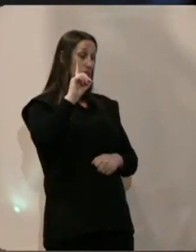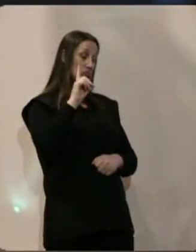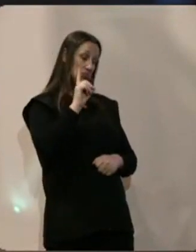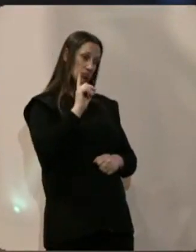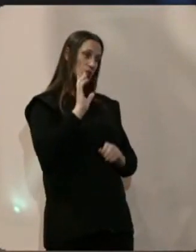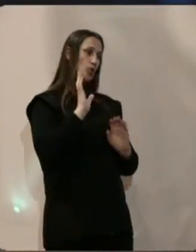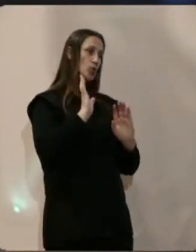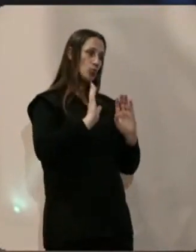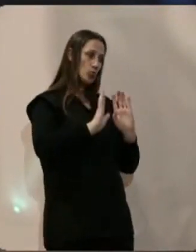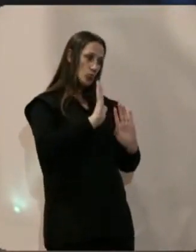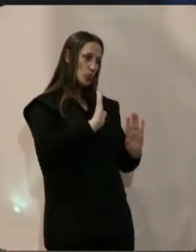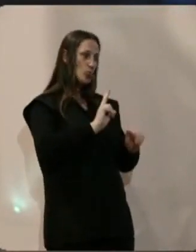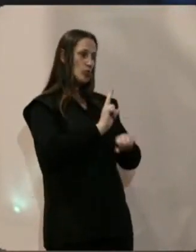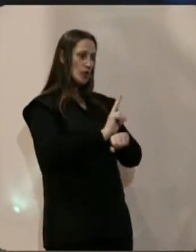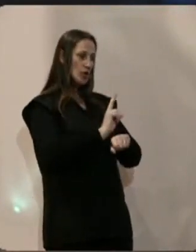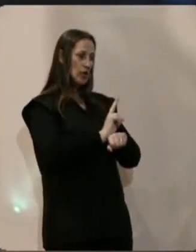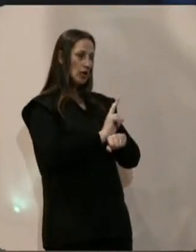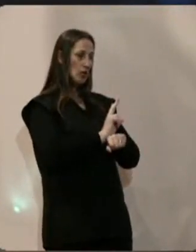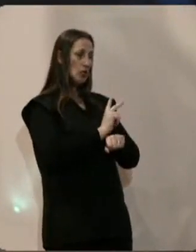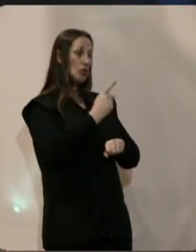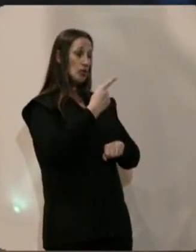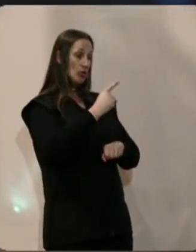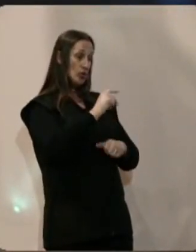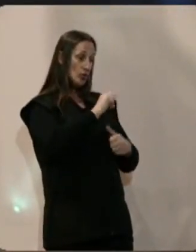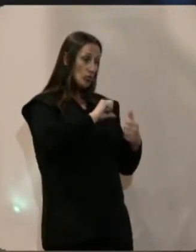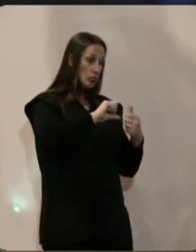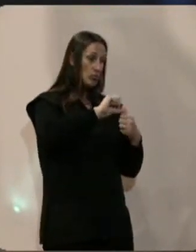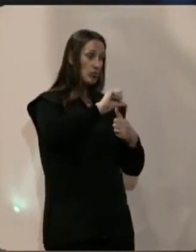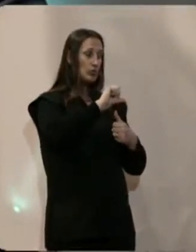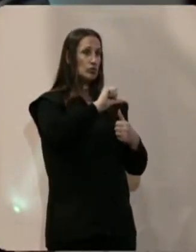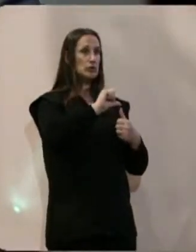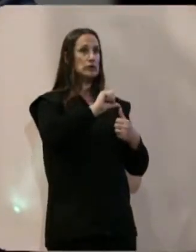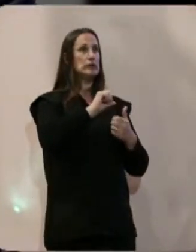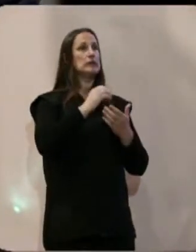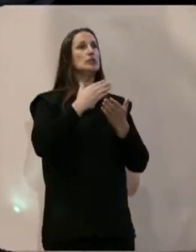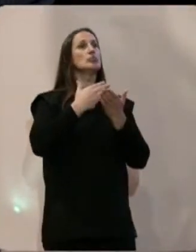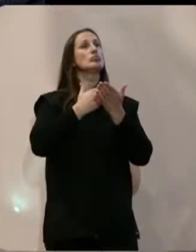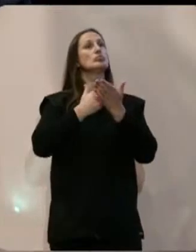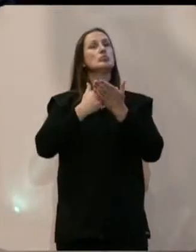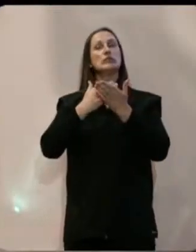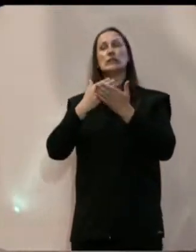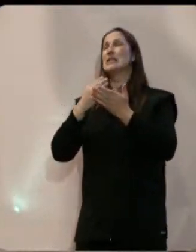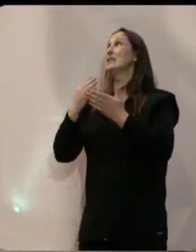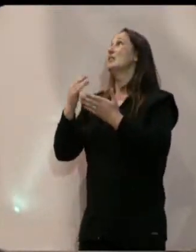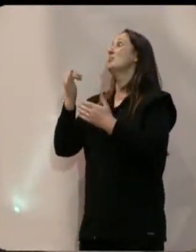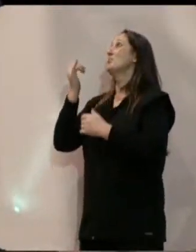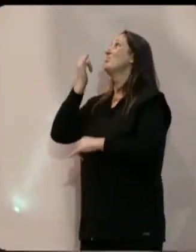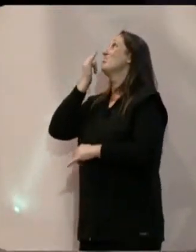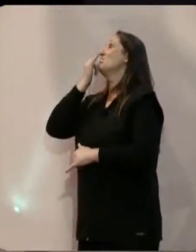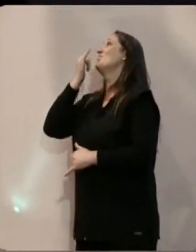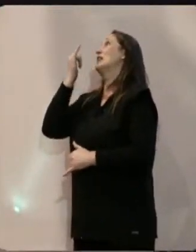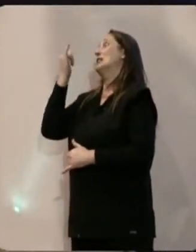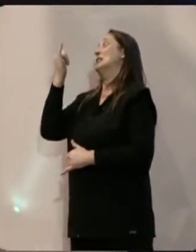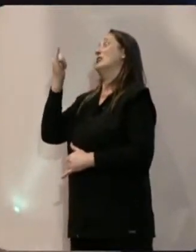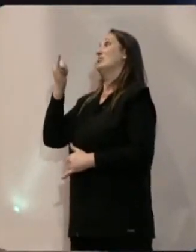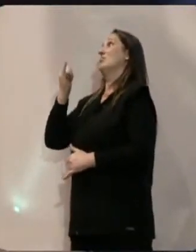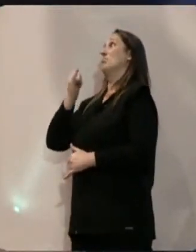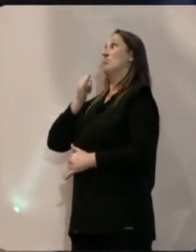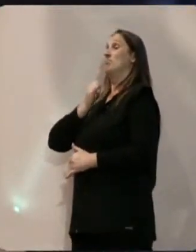seu coração. Aí eu tive que chorar na presença de Deus. Você consegue entender?